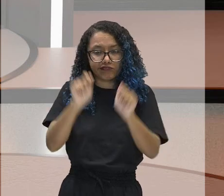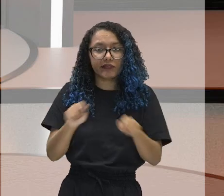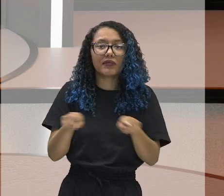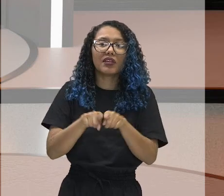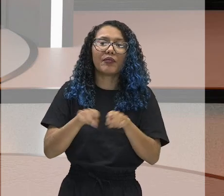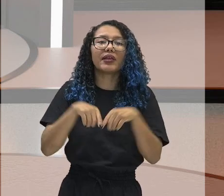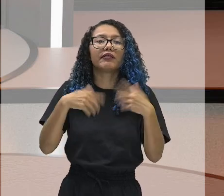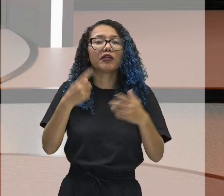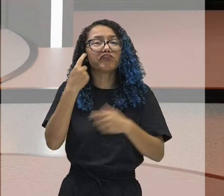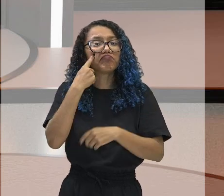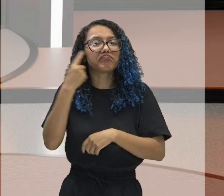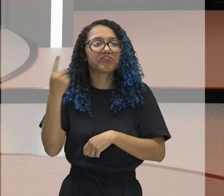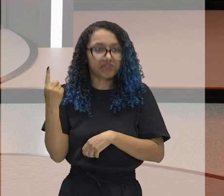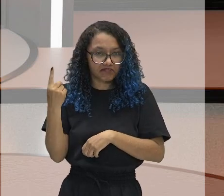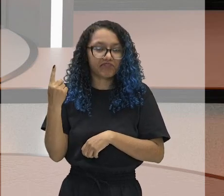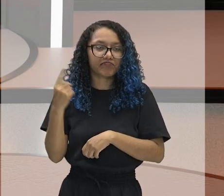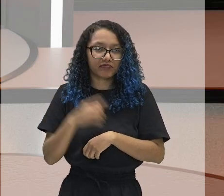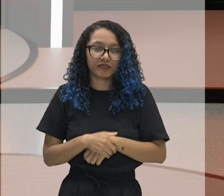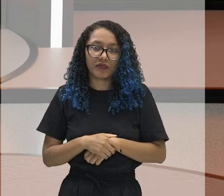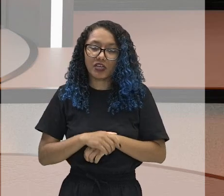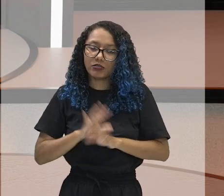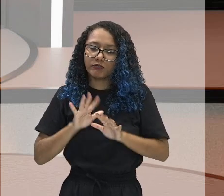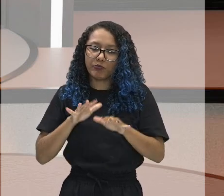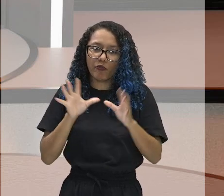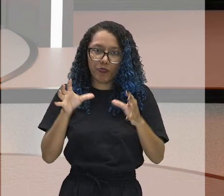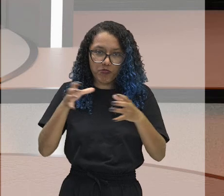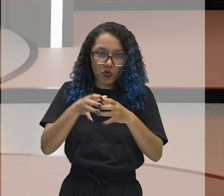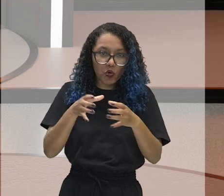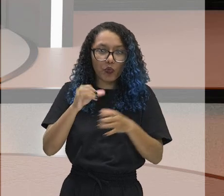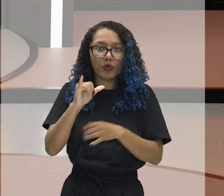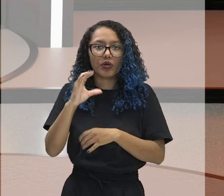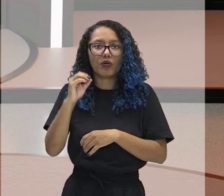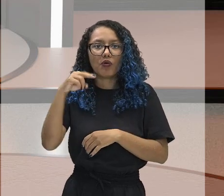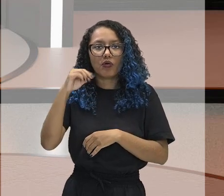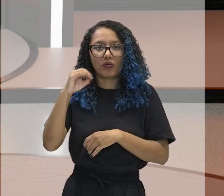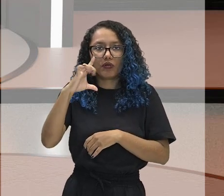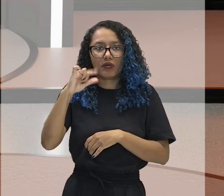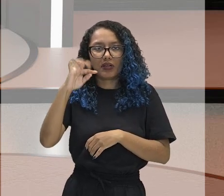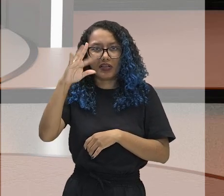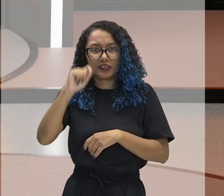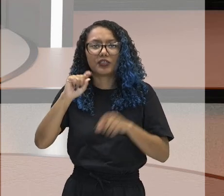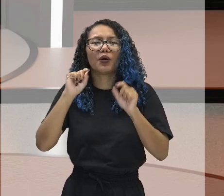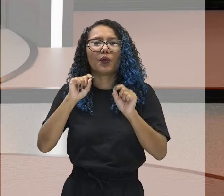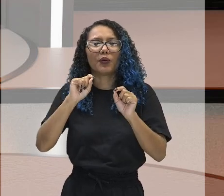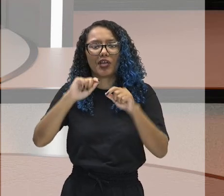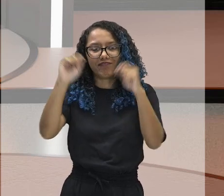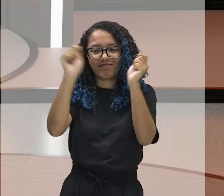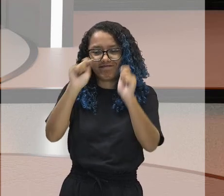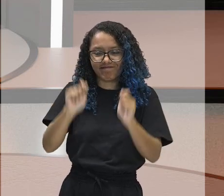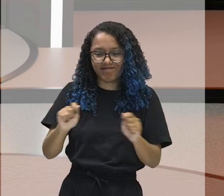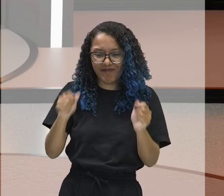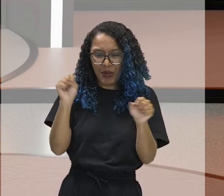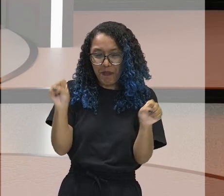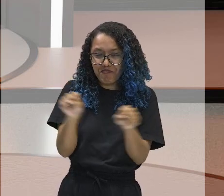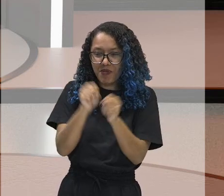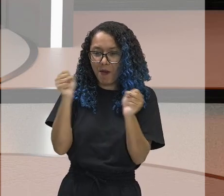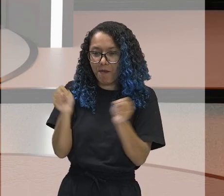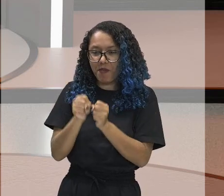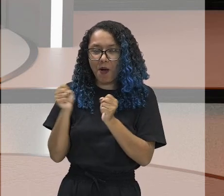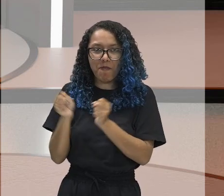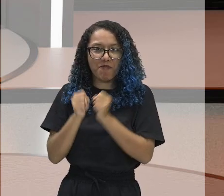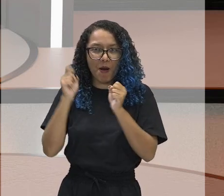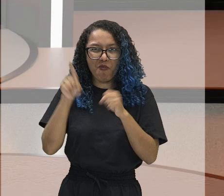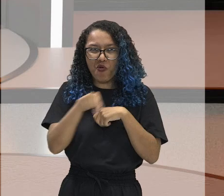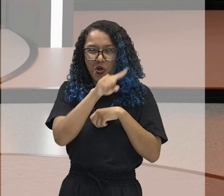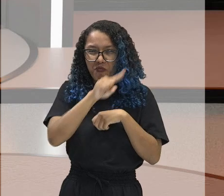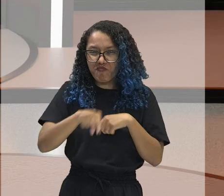iconoclasta foi justamente esse movimento que, de fato, quebrou as imagens, o movimento contra a utilização das imagens